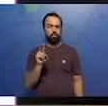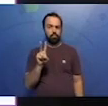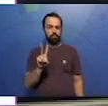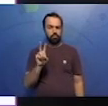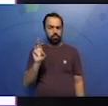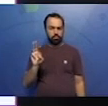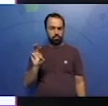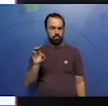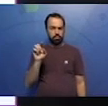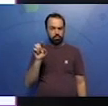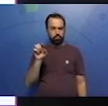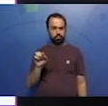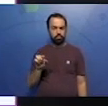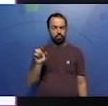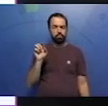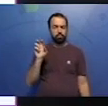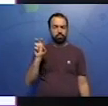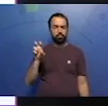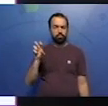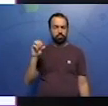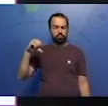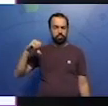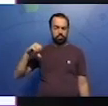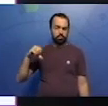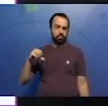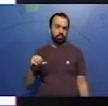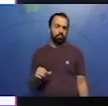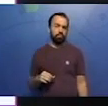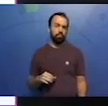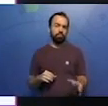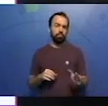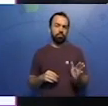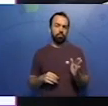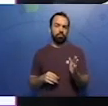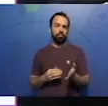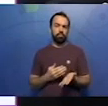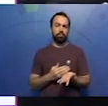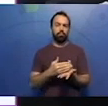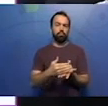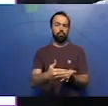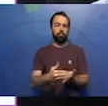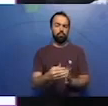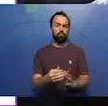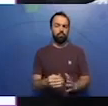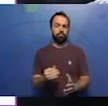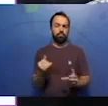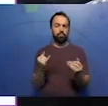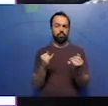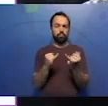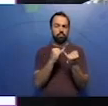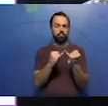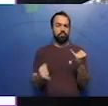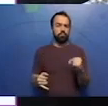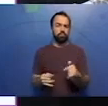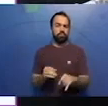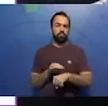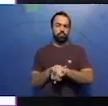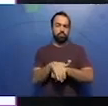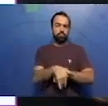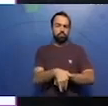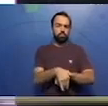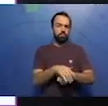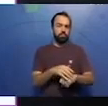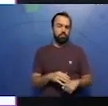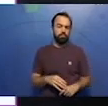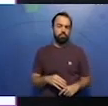23h59. Ou seja, parte da meia-noite e aqui faltando 1 minuto para chegar na meia-noite de